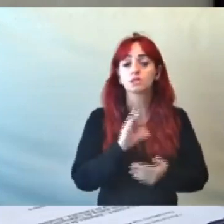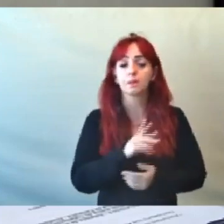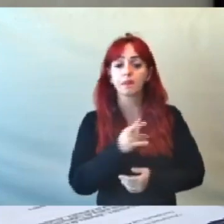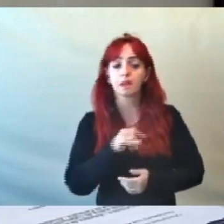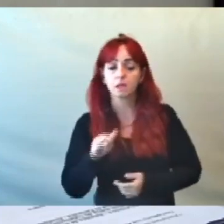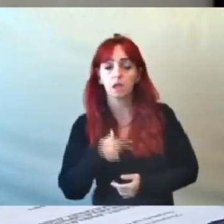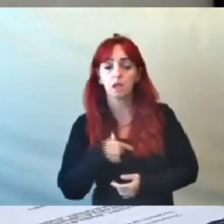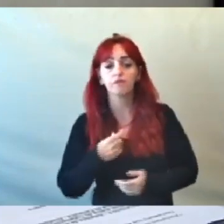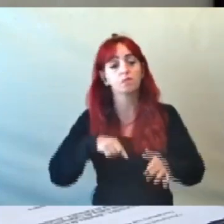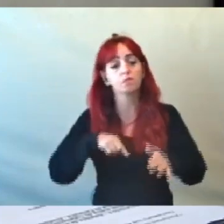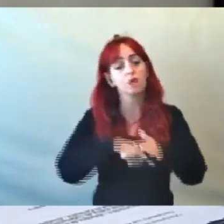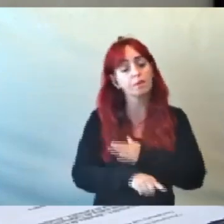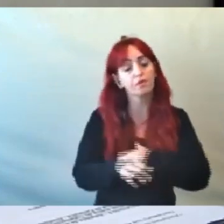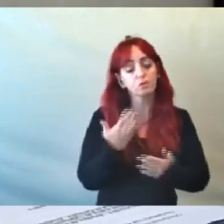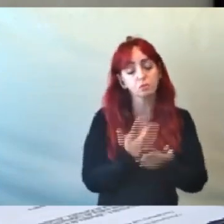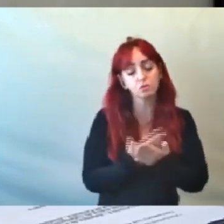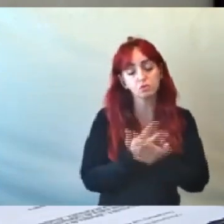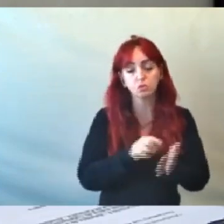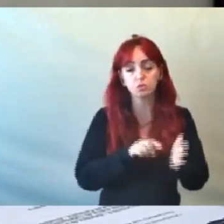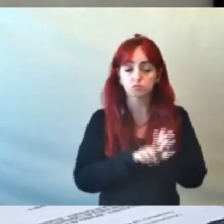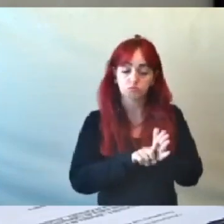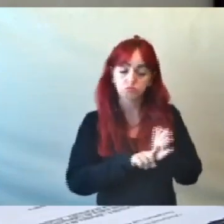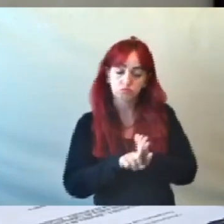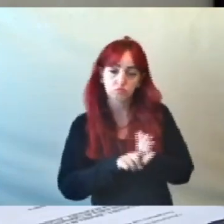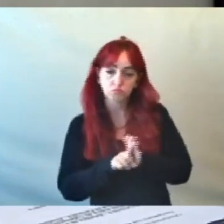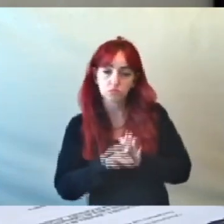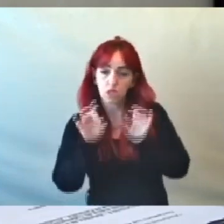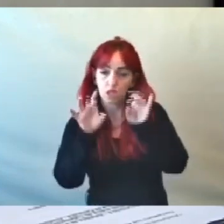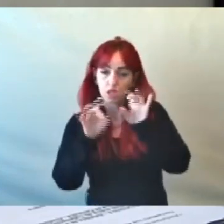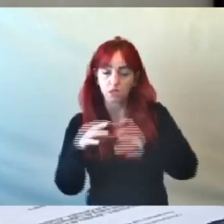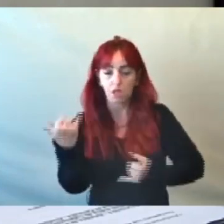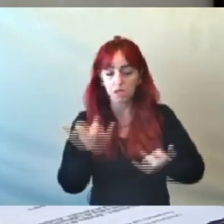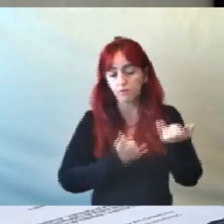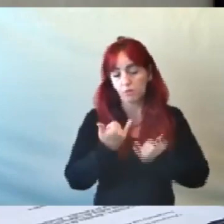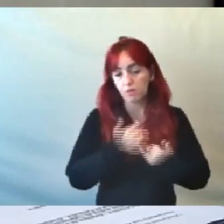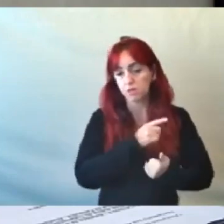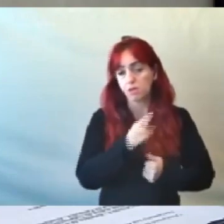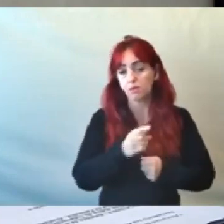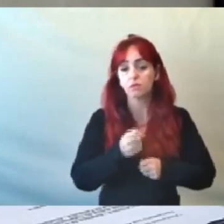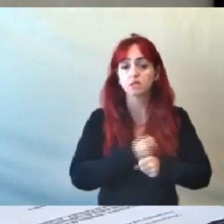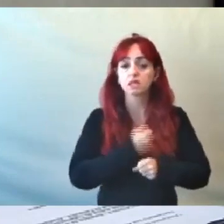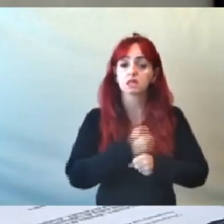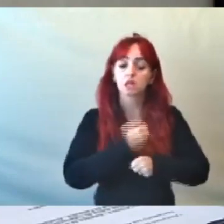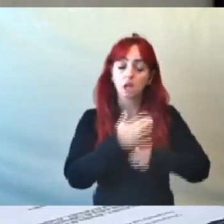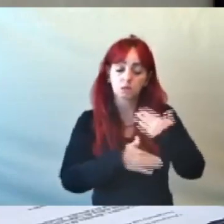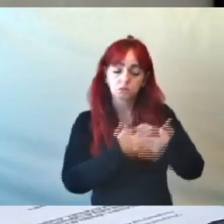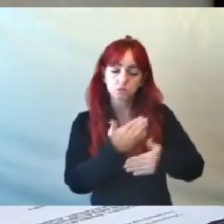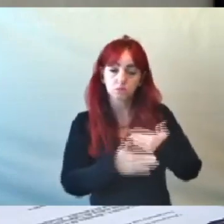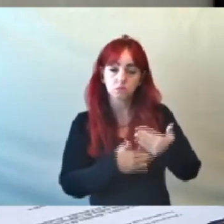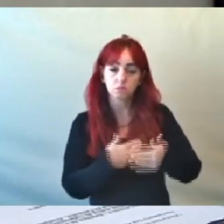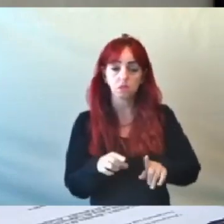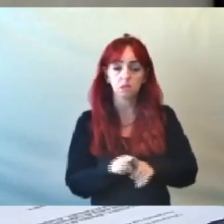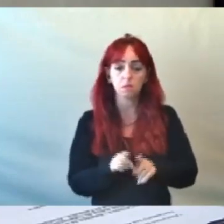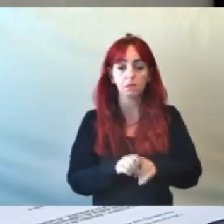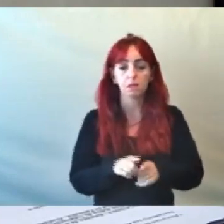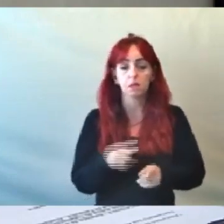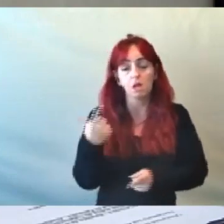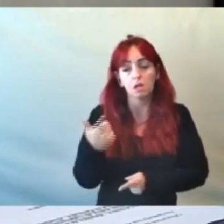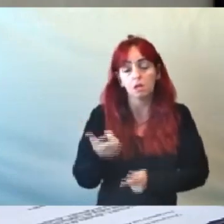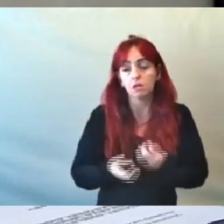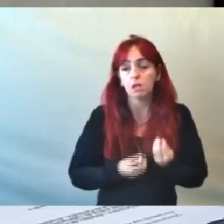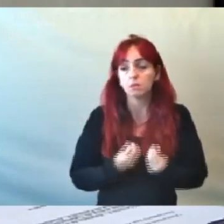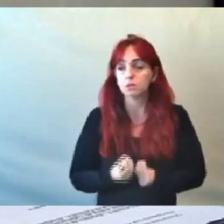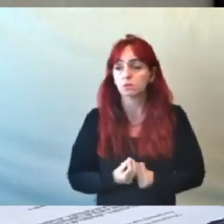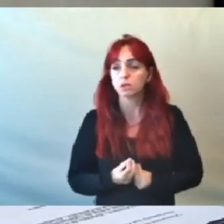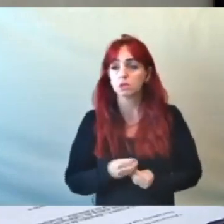lendo cada uma das informações que vocês produziram ao longo do tempo. Claro que não temos a pretensão de nos formarmos aqui doutores